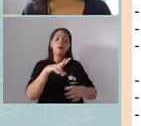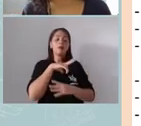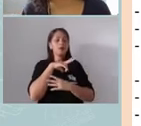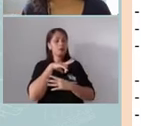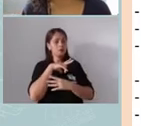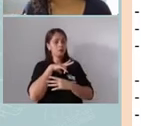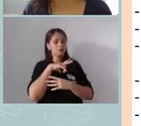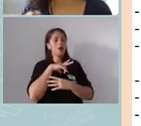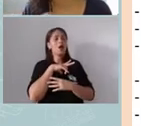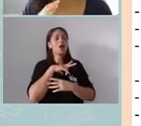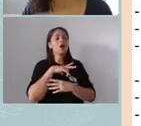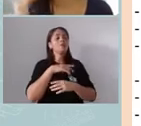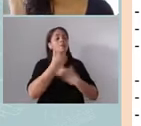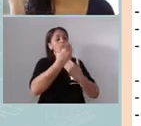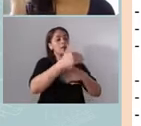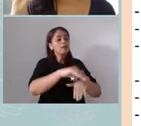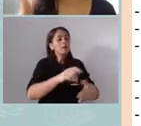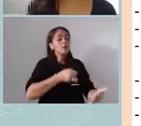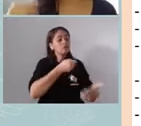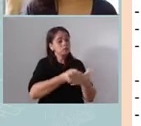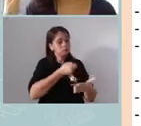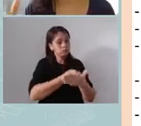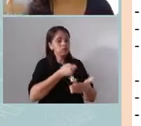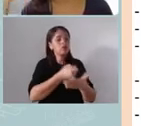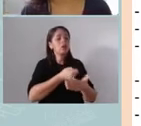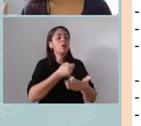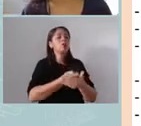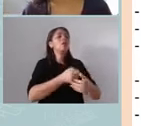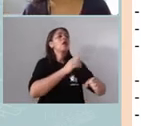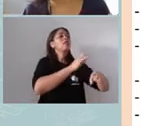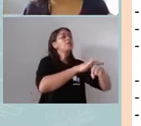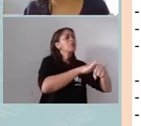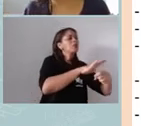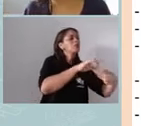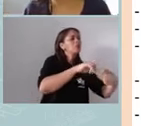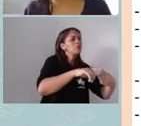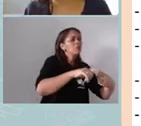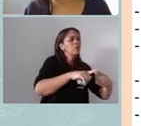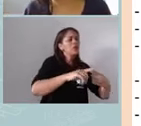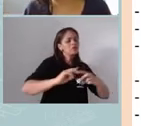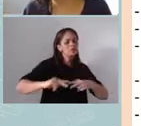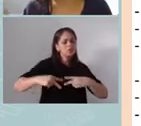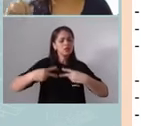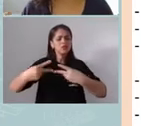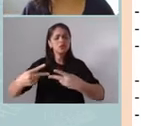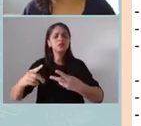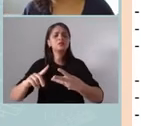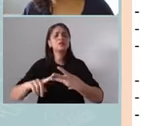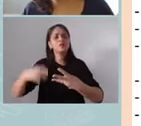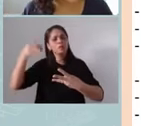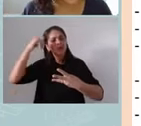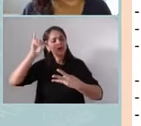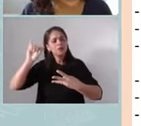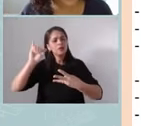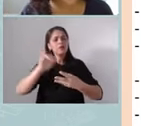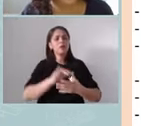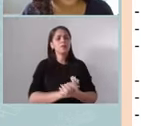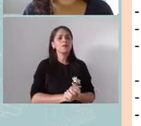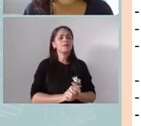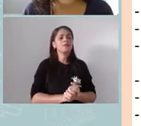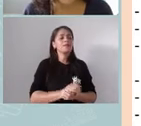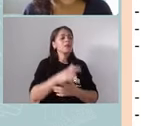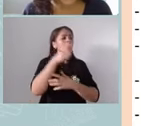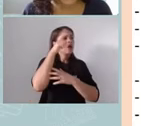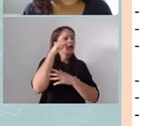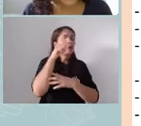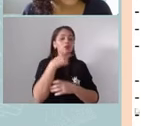aí nas provas são justamente a doença, a transmissão, o tratamento e a prevenção, certo? Uma coisa interessante é vocês